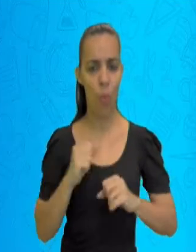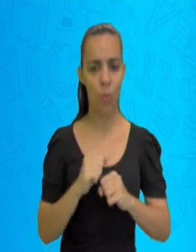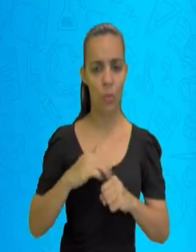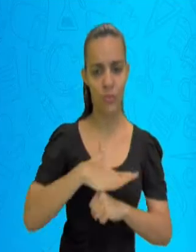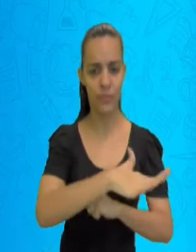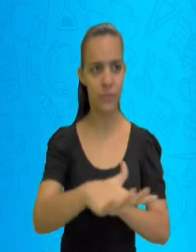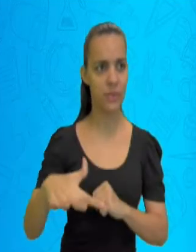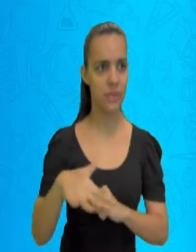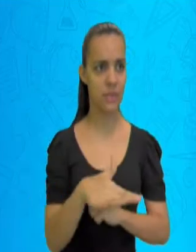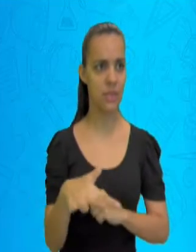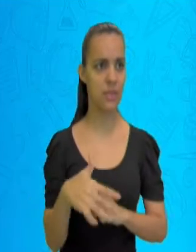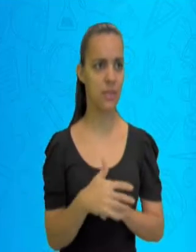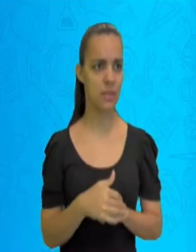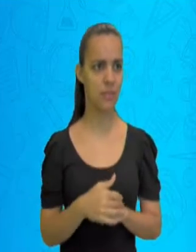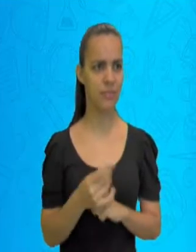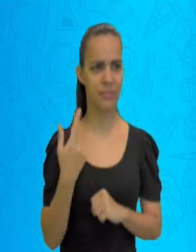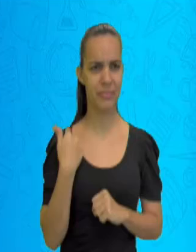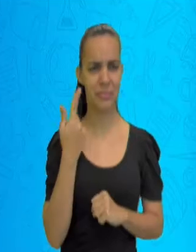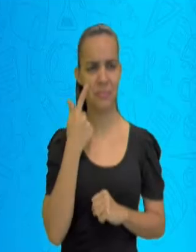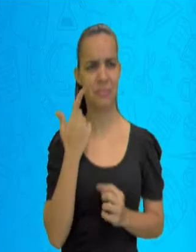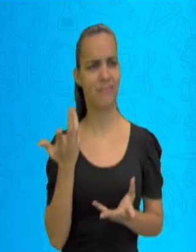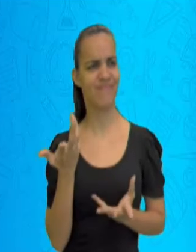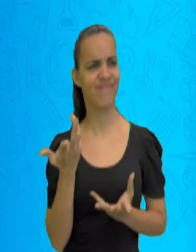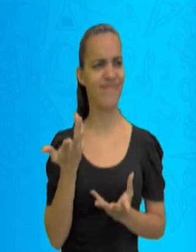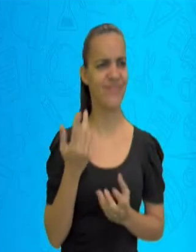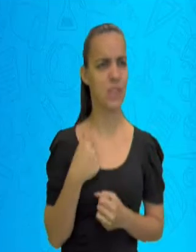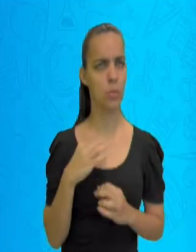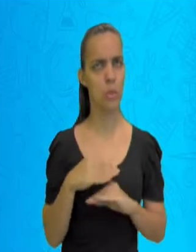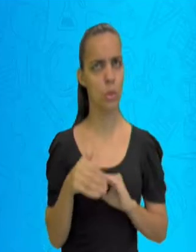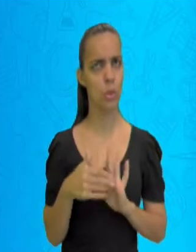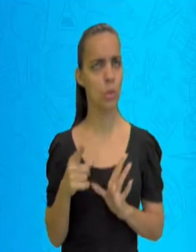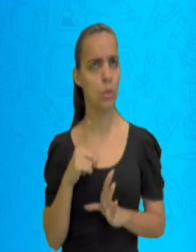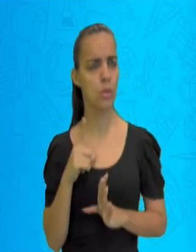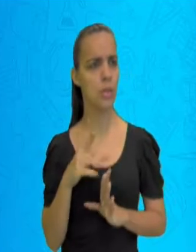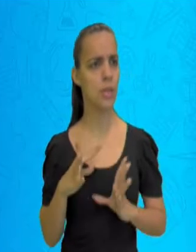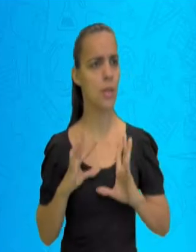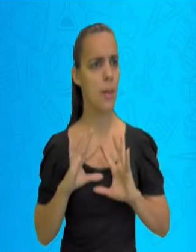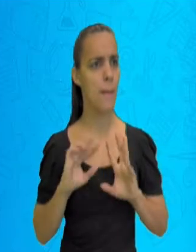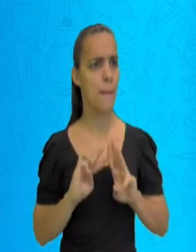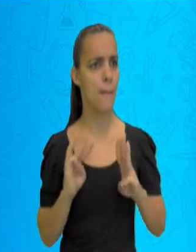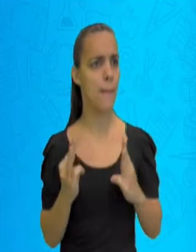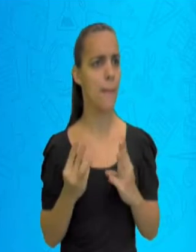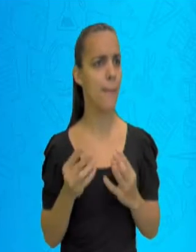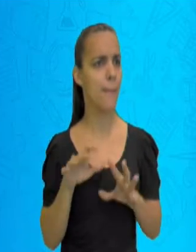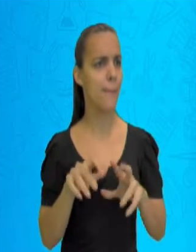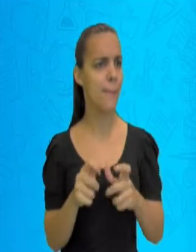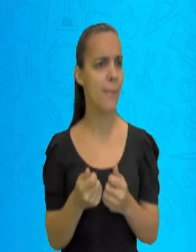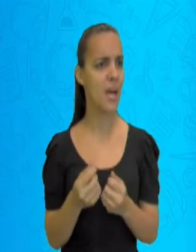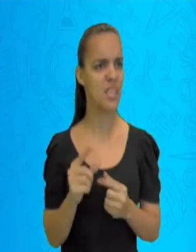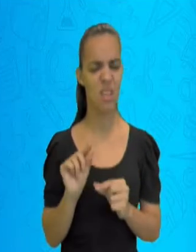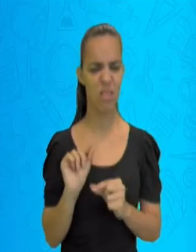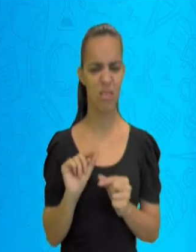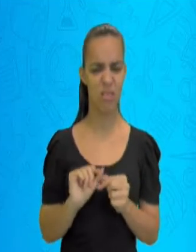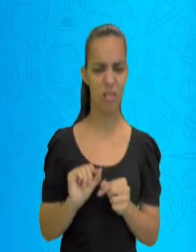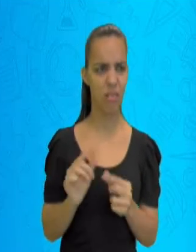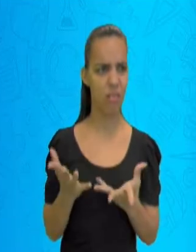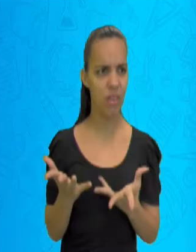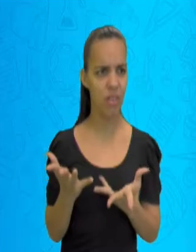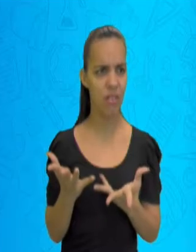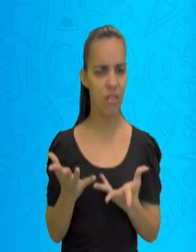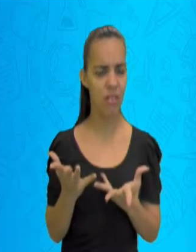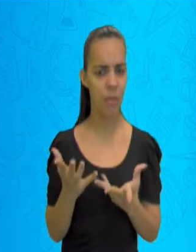aí vem uma interrogação. Matéria é tudo que tem massa e ocupa lugar no espaço. Mas de que é feita